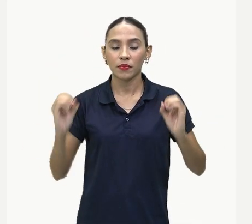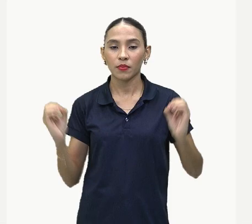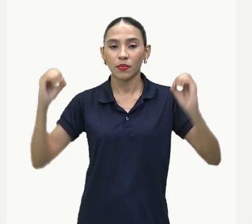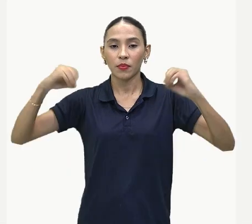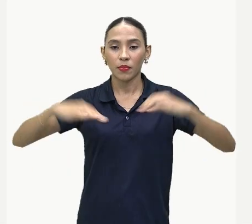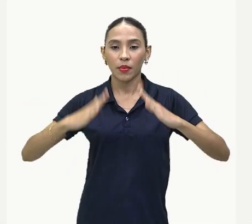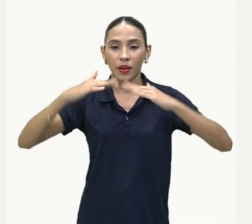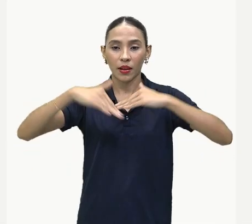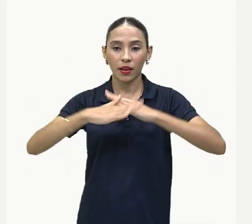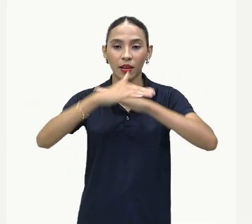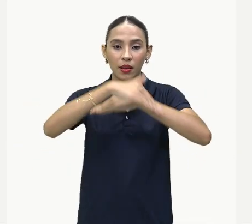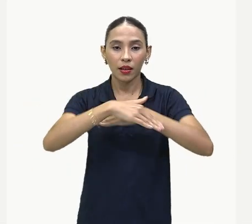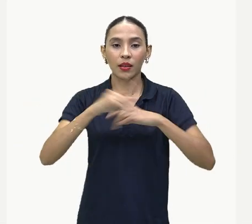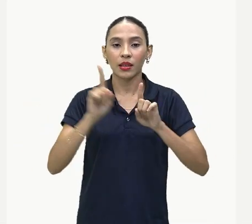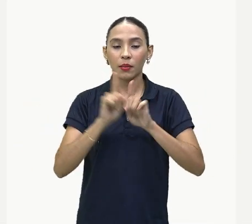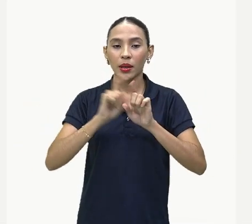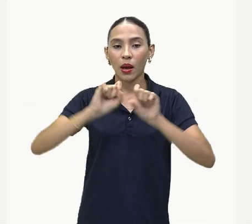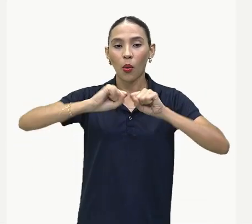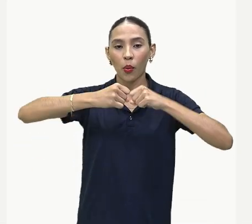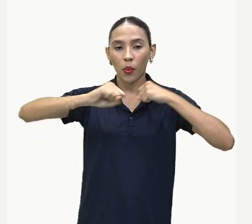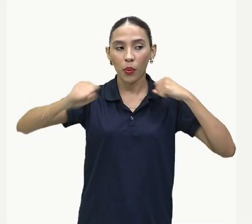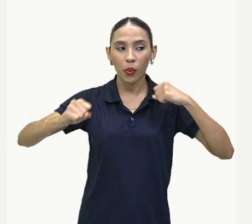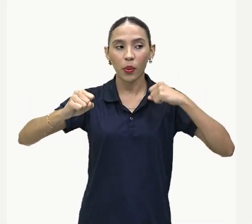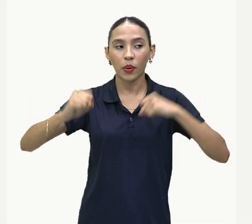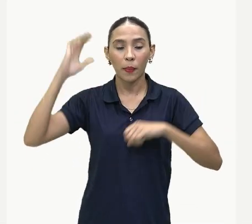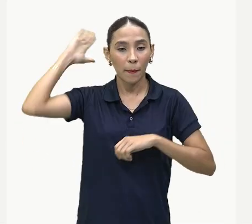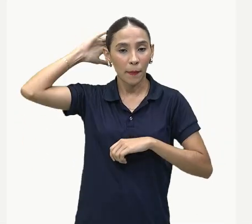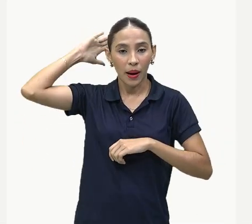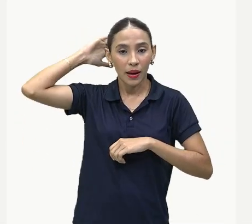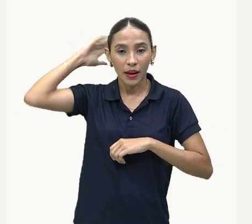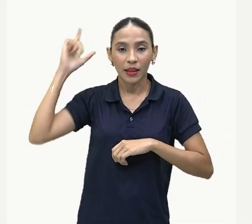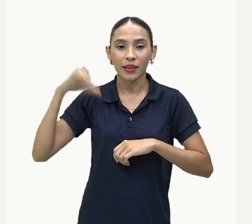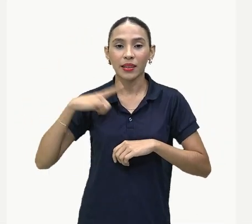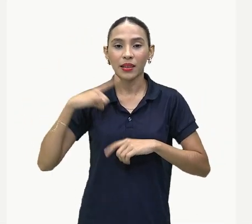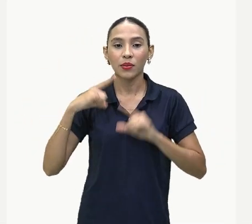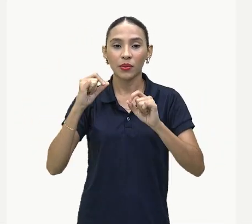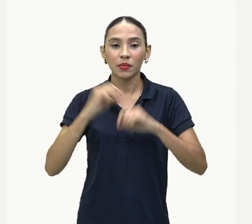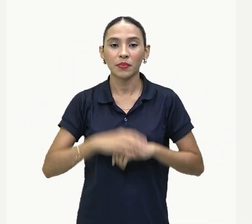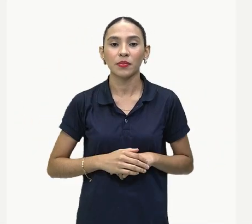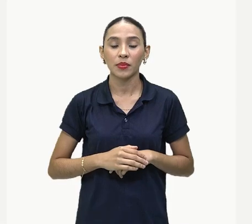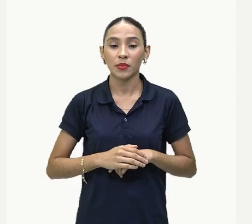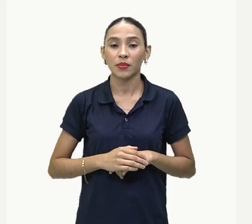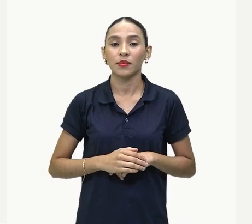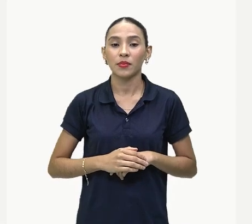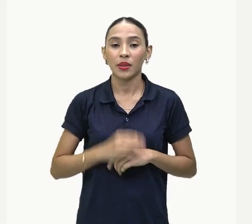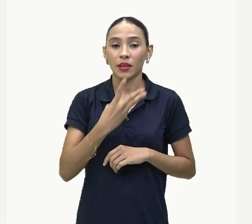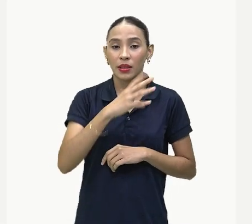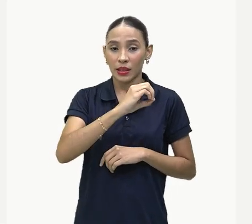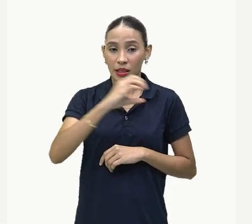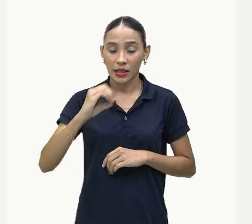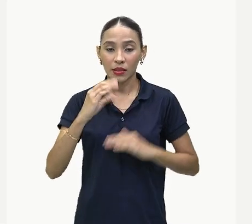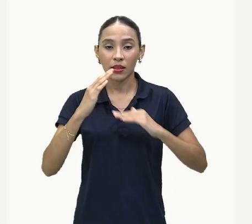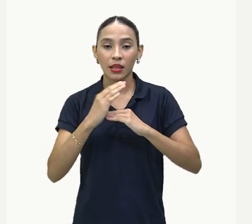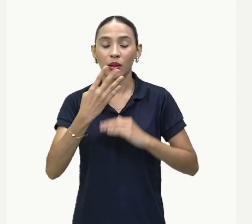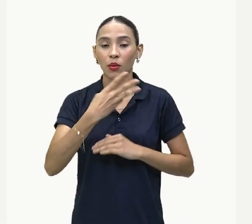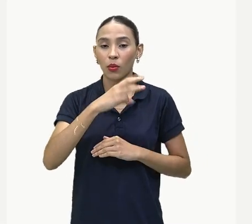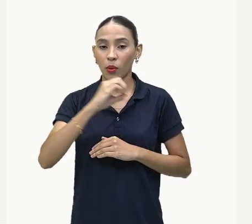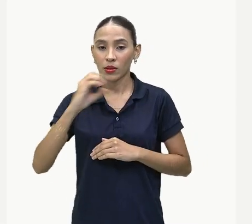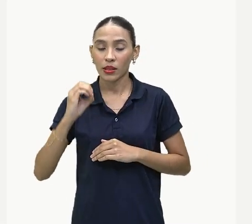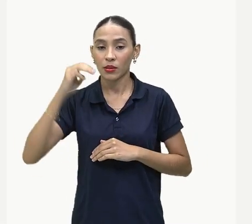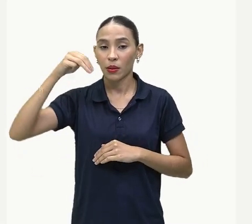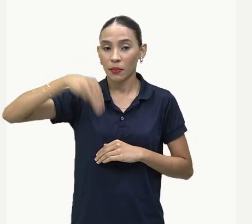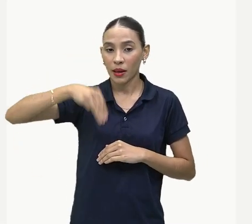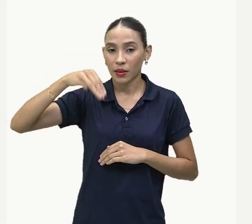ele vai estar se estendendo, com altitudes intercalando entre 300 e